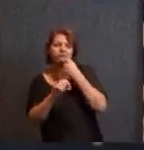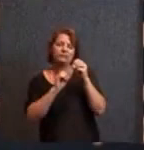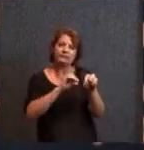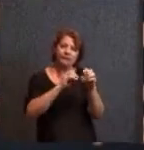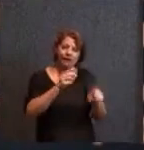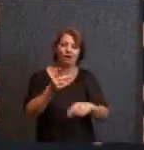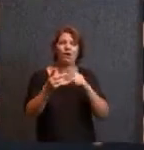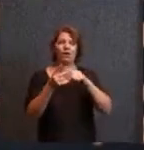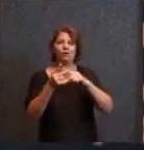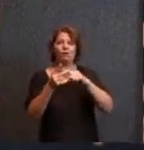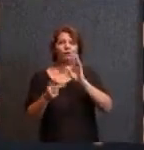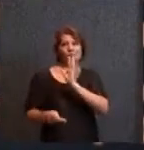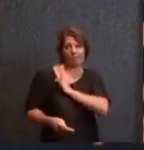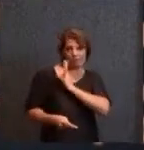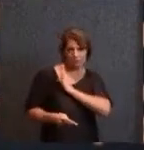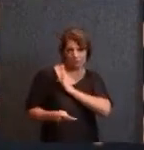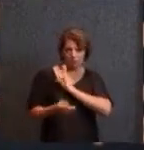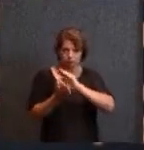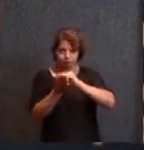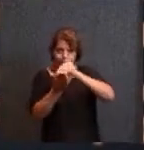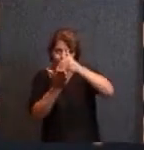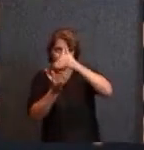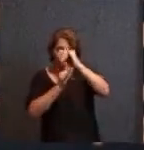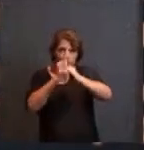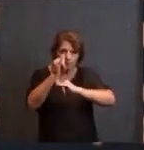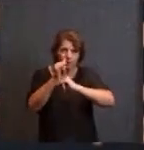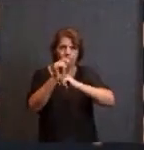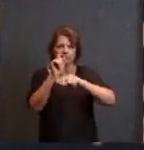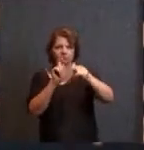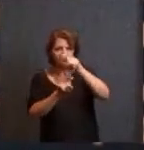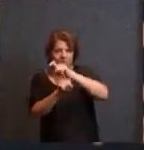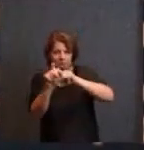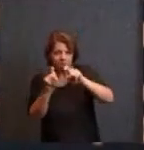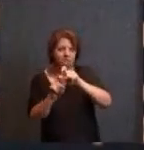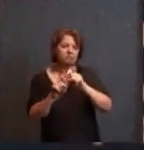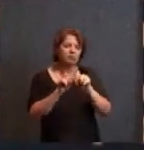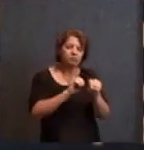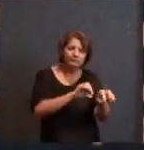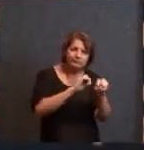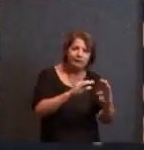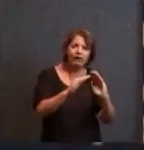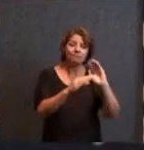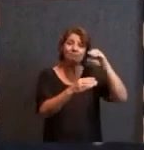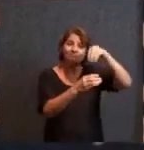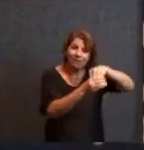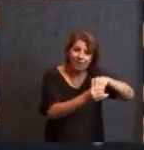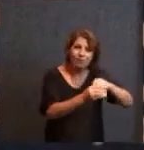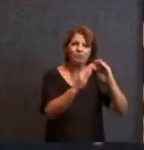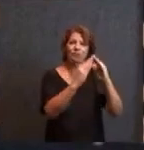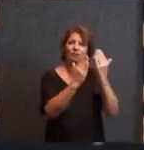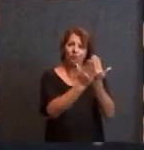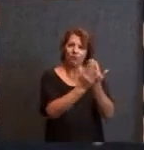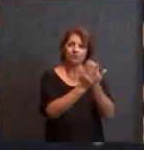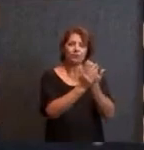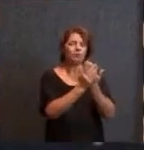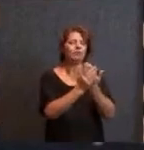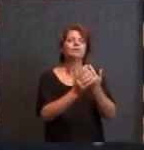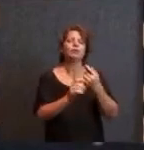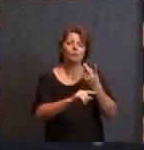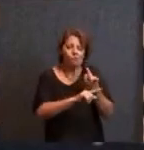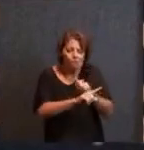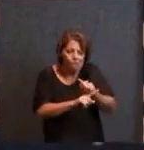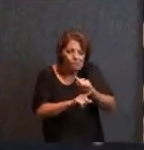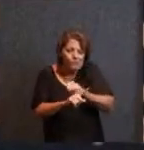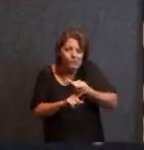poder introduzirmos imediatamente nas nossas escolas. Estamos buscando muito através dos laboratórios,